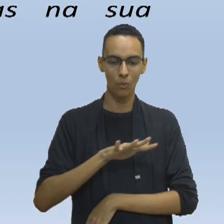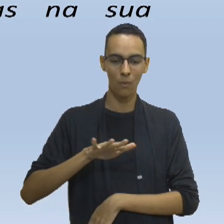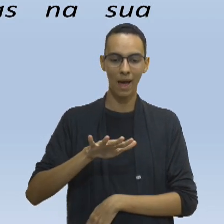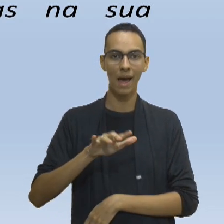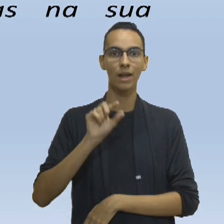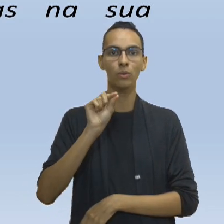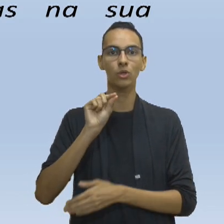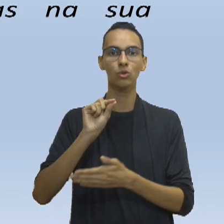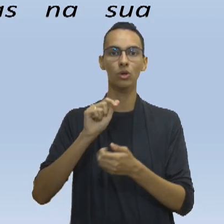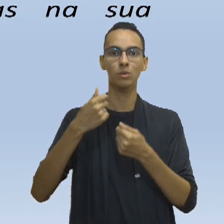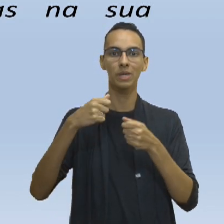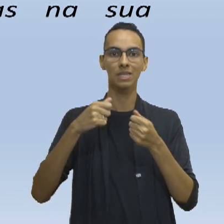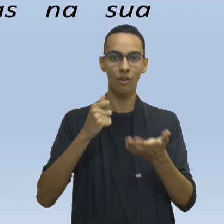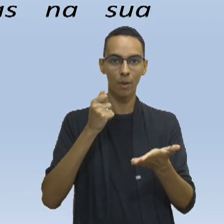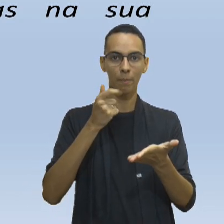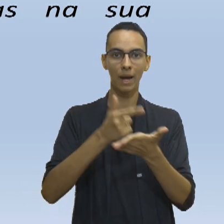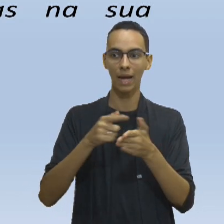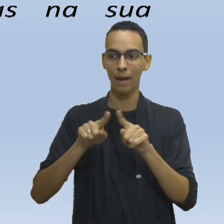precisava pagar,